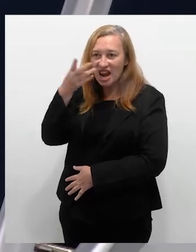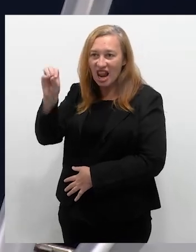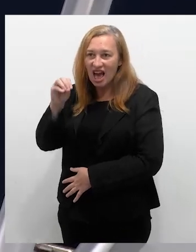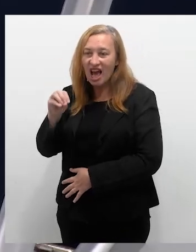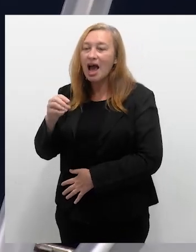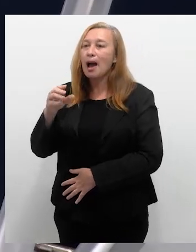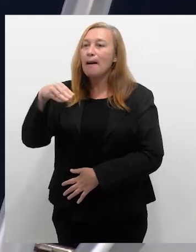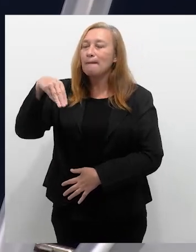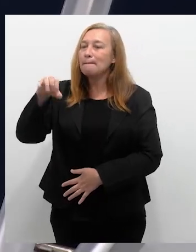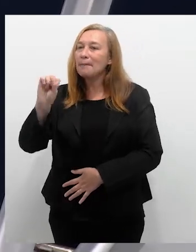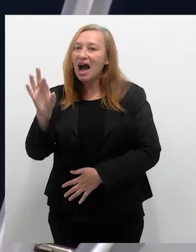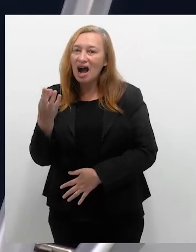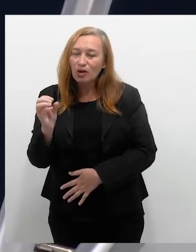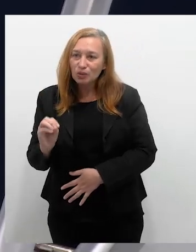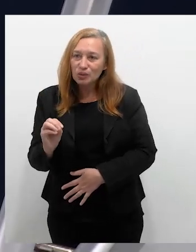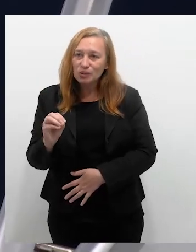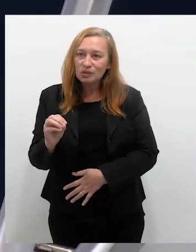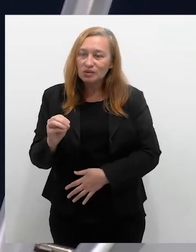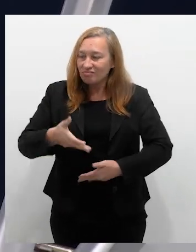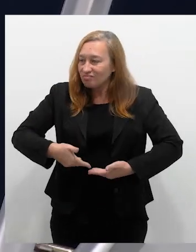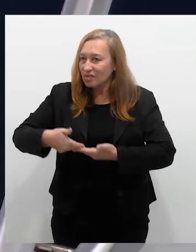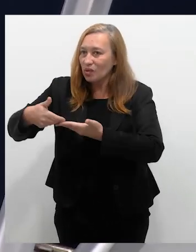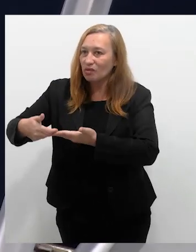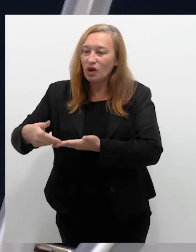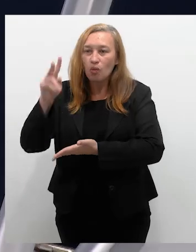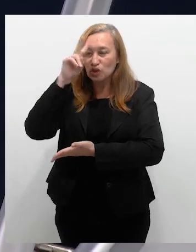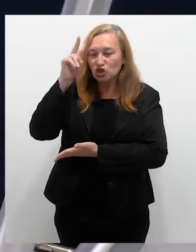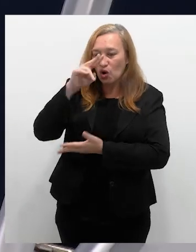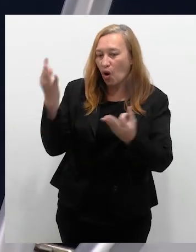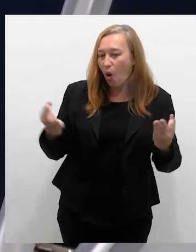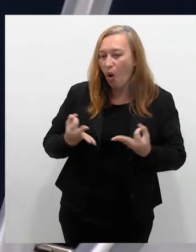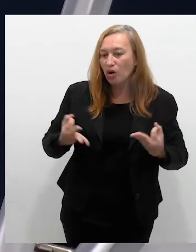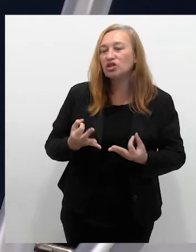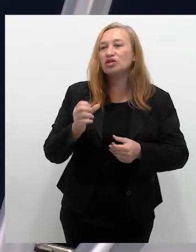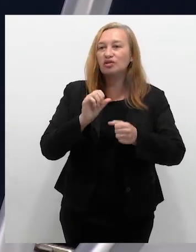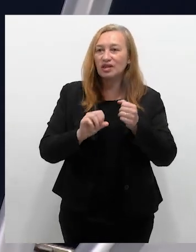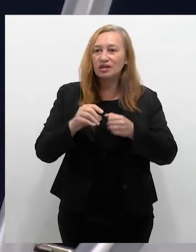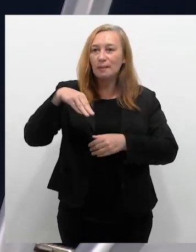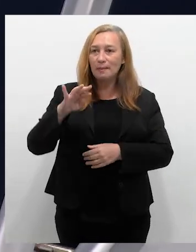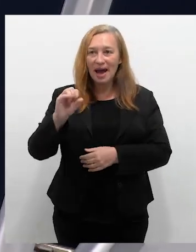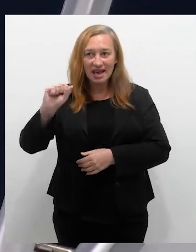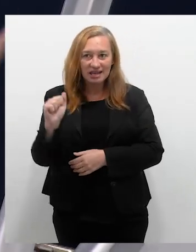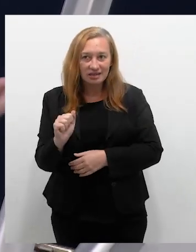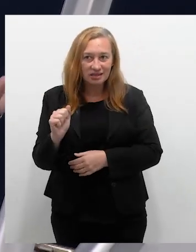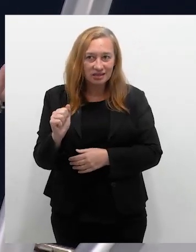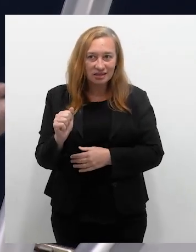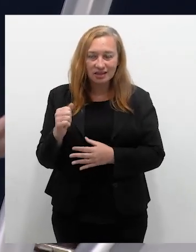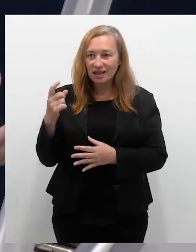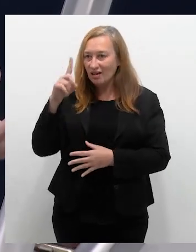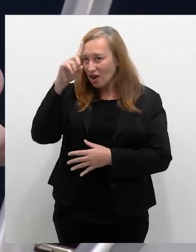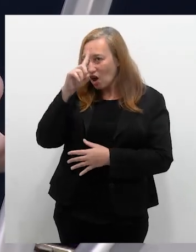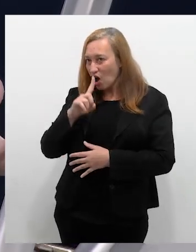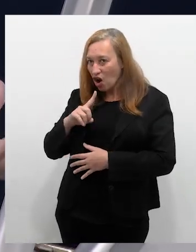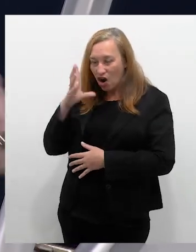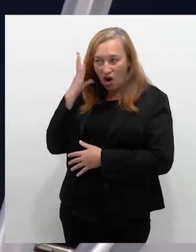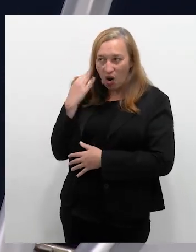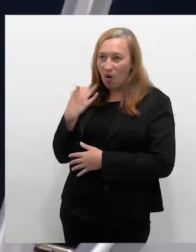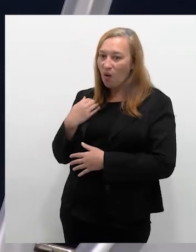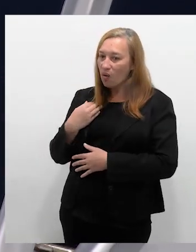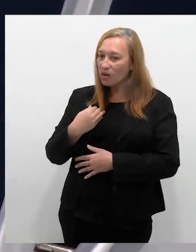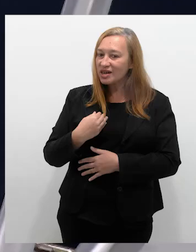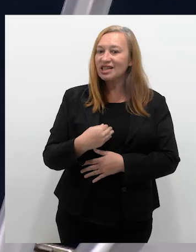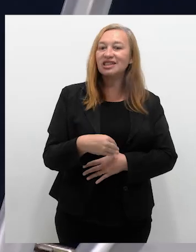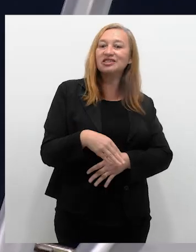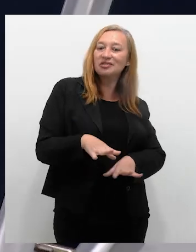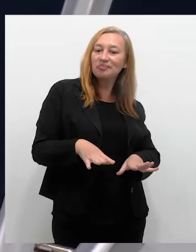Marcos Paulo. Foi a minha primeira vilã. Tem uma história ótima. Eu tinha feito Maísa, tava blonde, loira, tipo Marilyn,